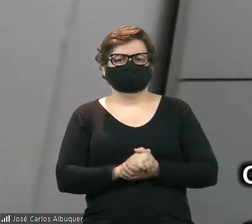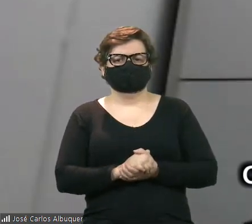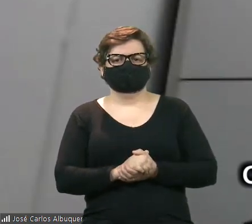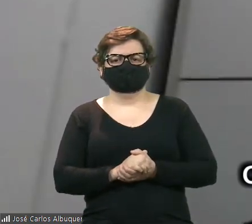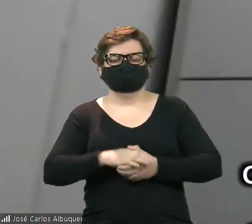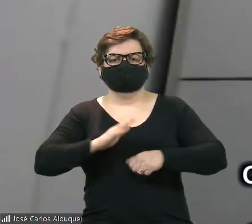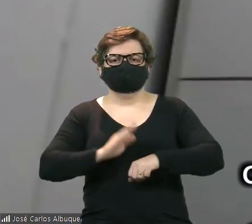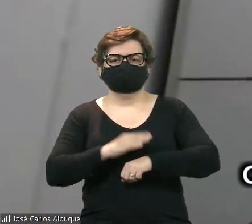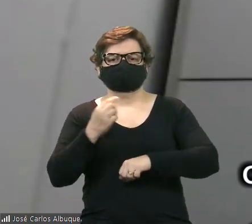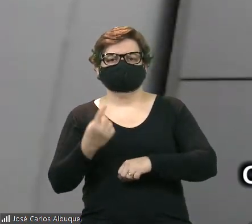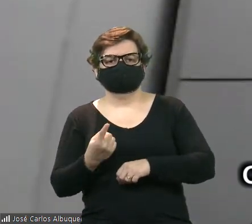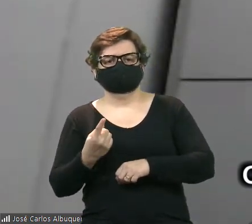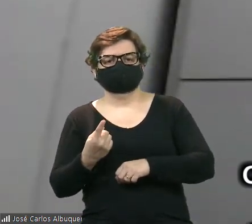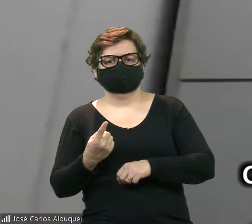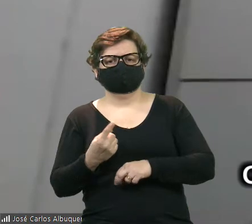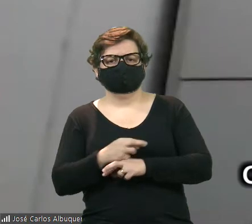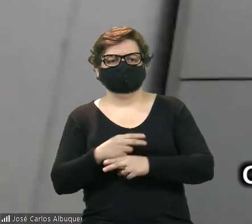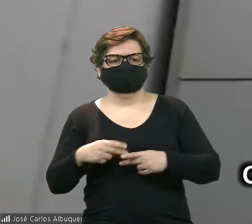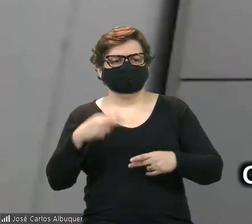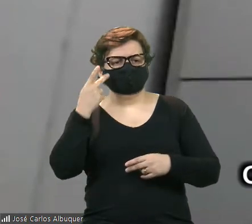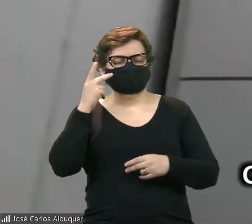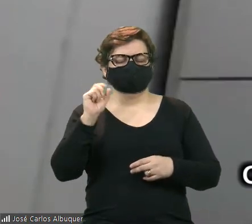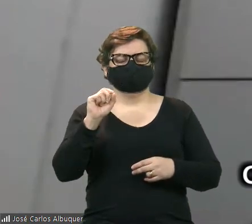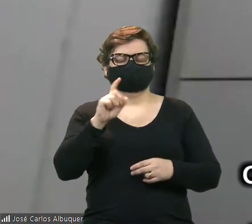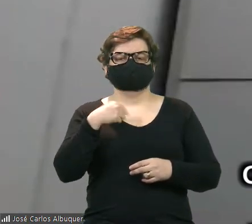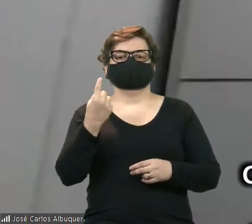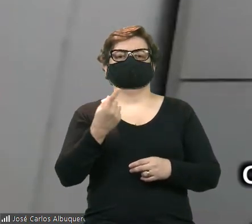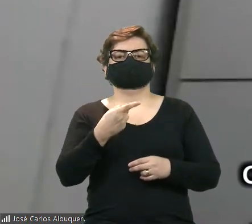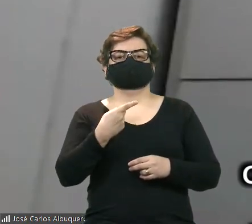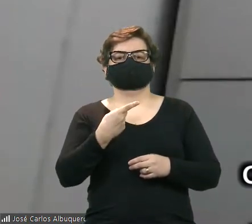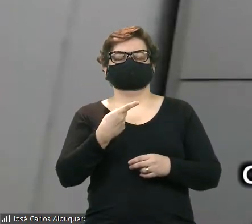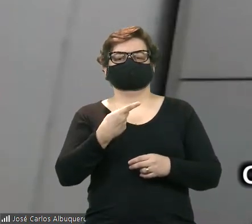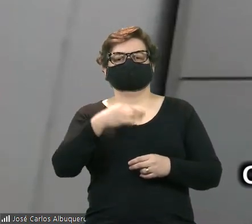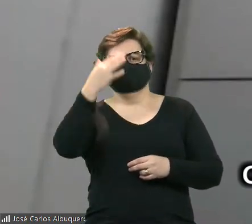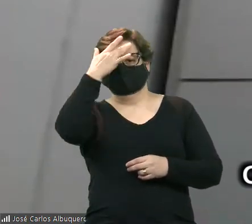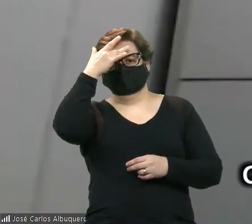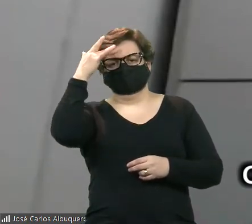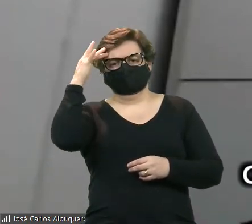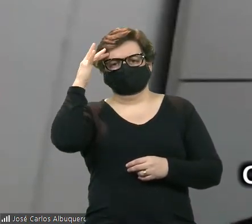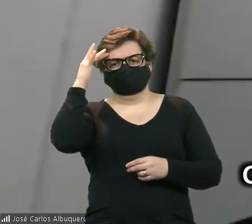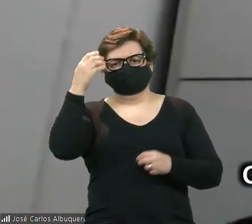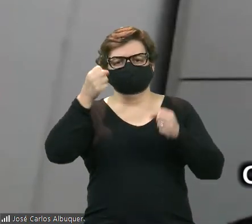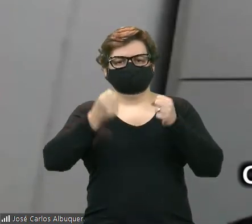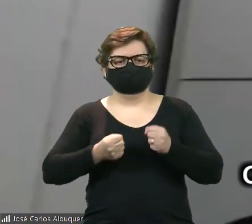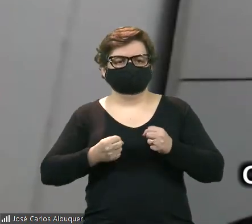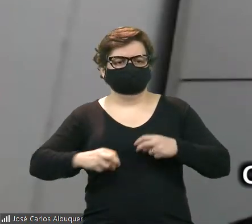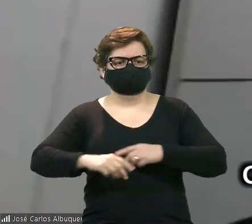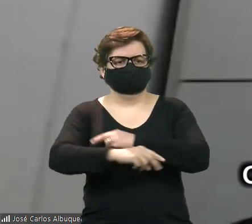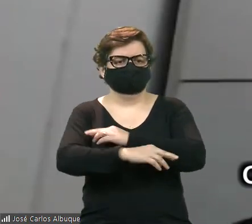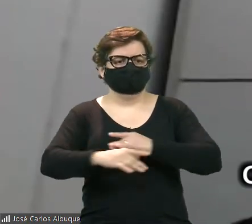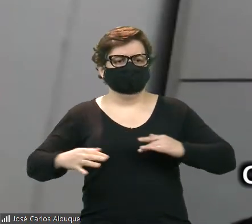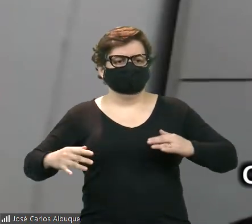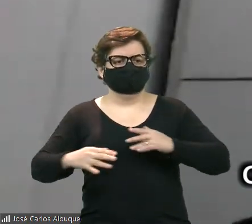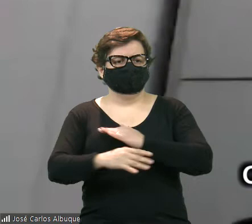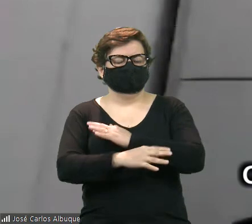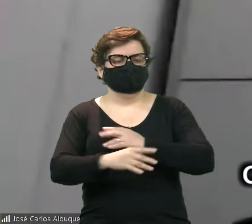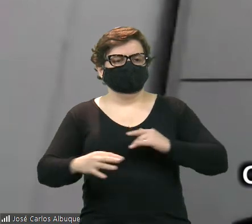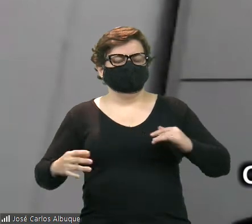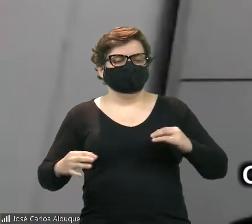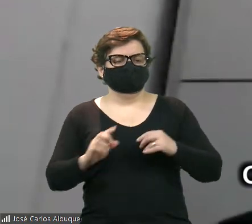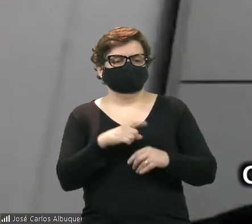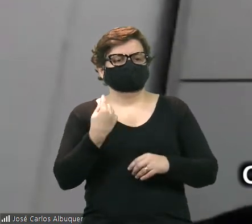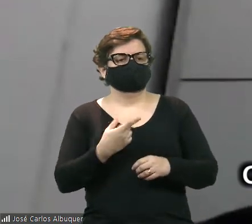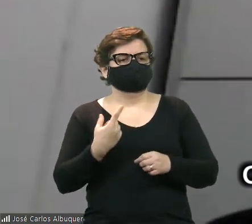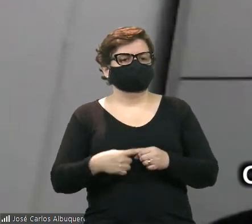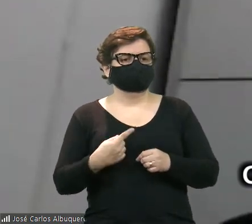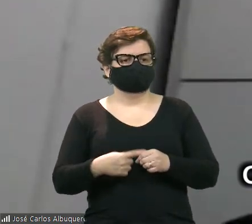uma opção para que os nossos moradores possam transitar aqui na nossa cidade, se locomover na